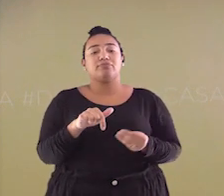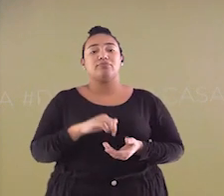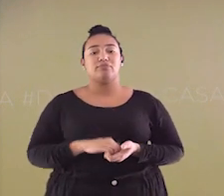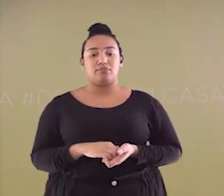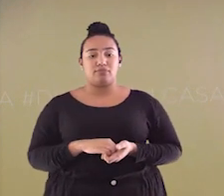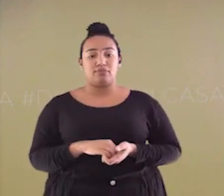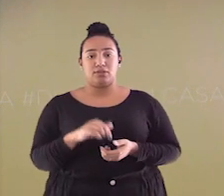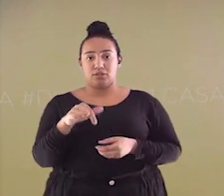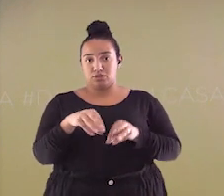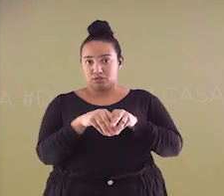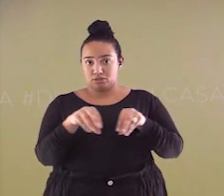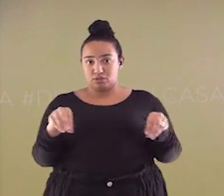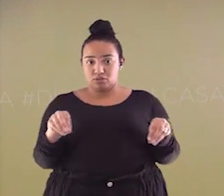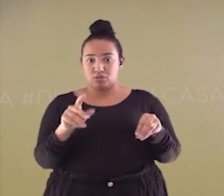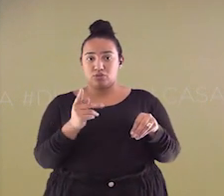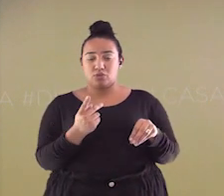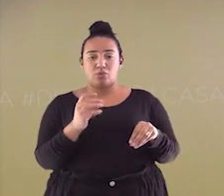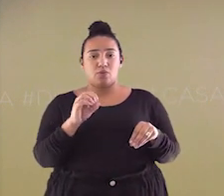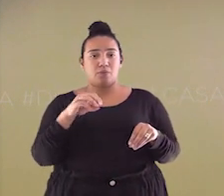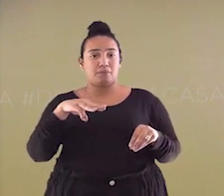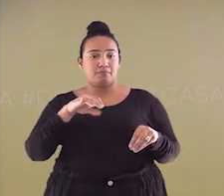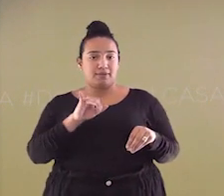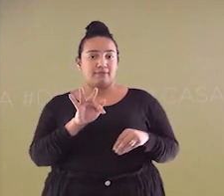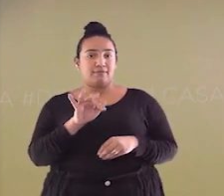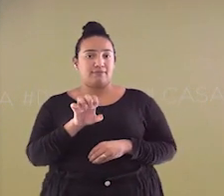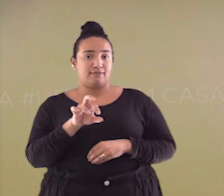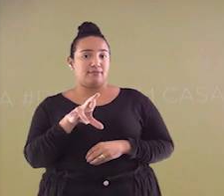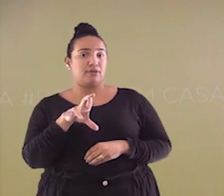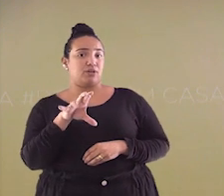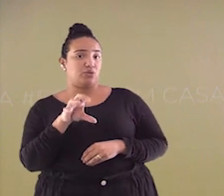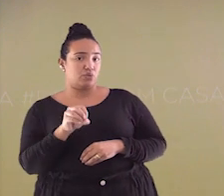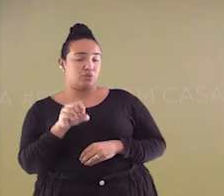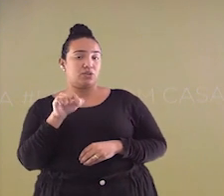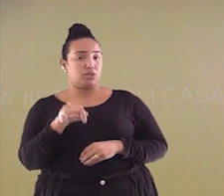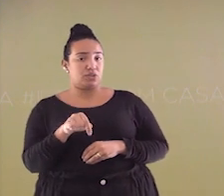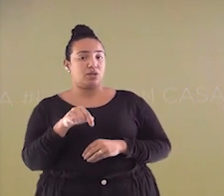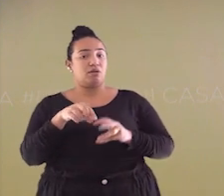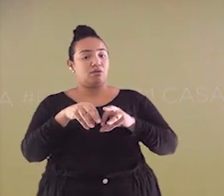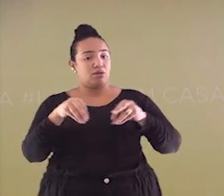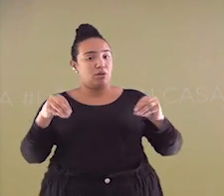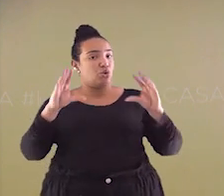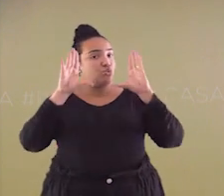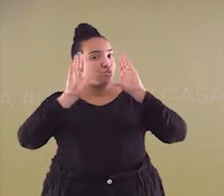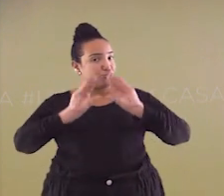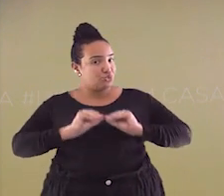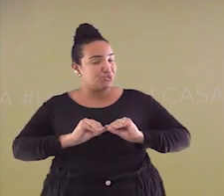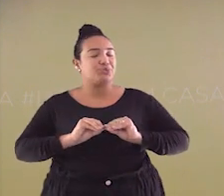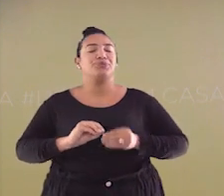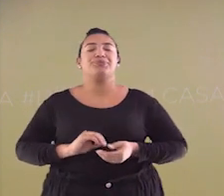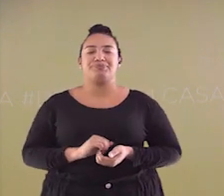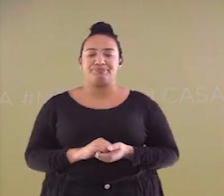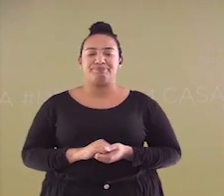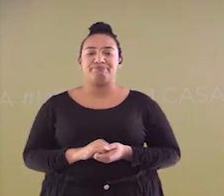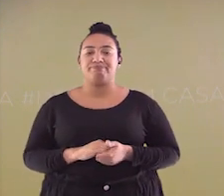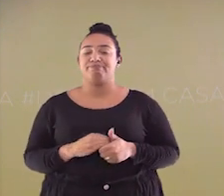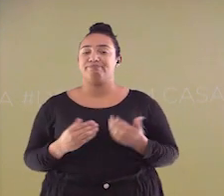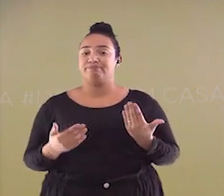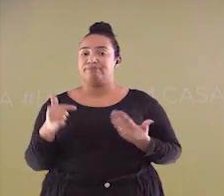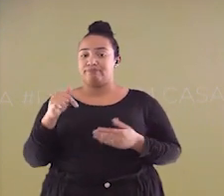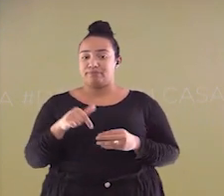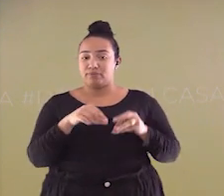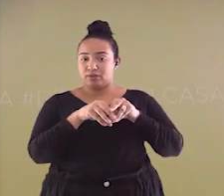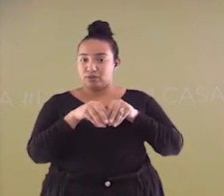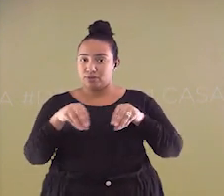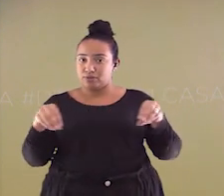por um conjunto de terra escura. Então, podemos chamá-lo também de solo escuro. Esse solo